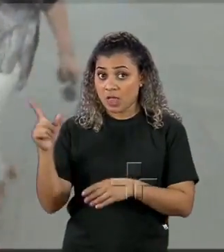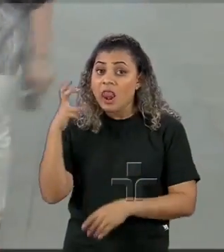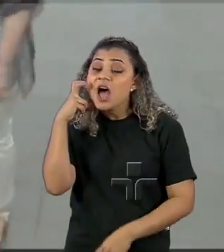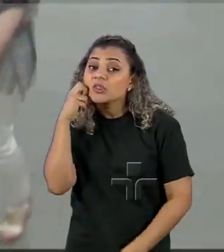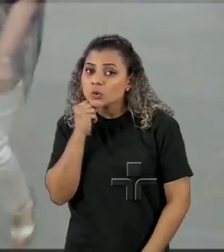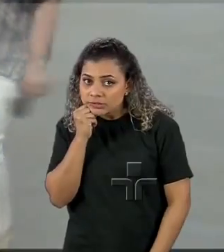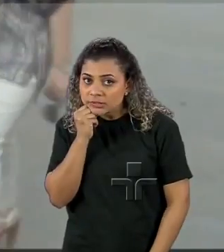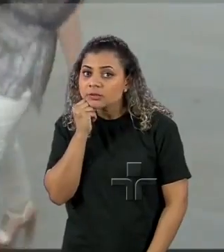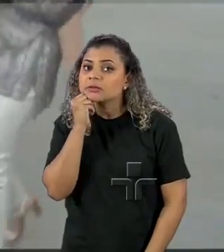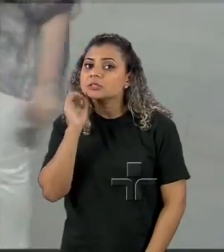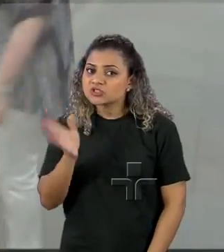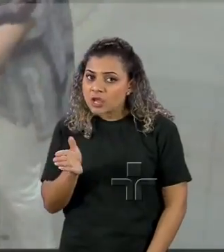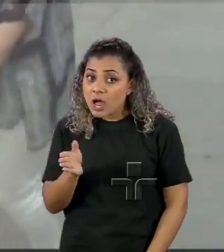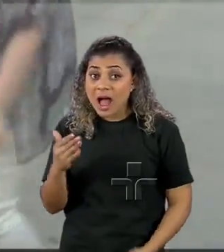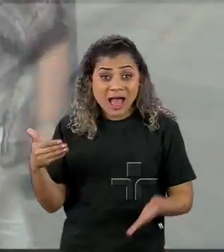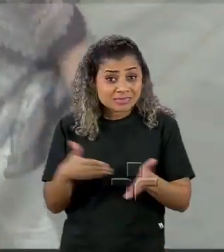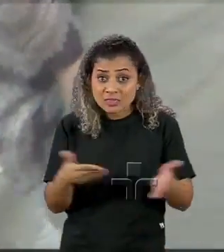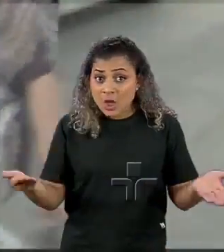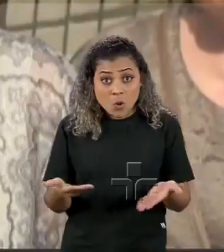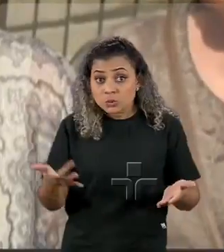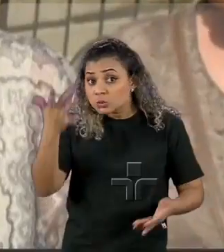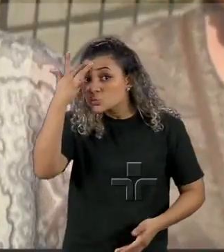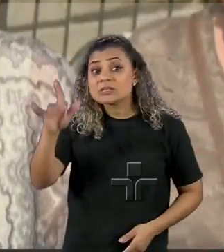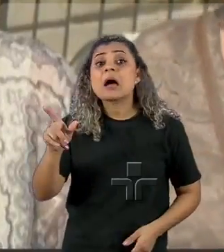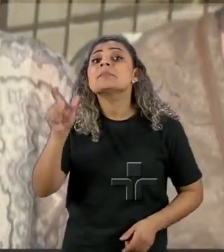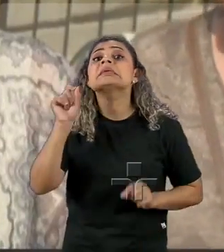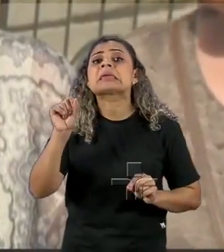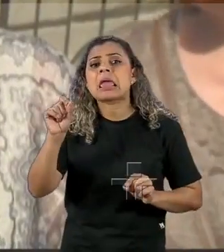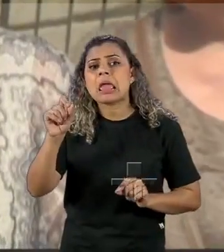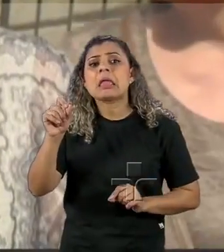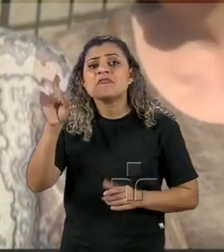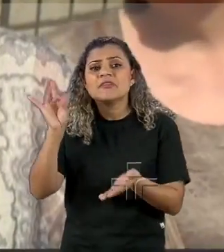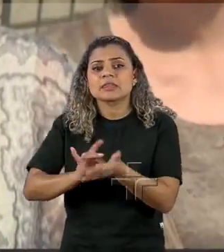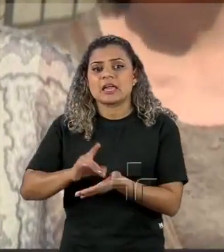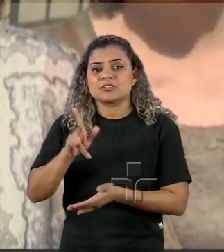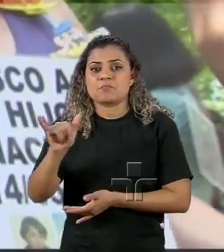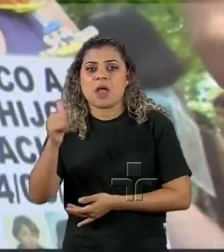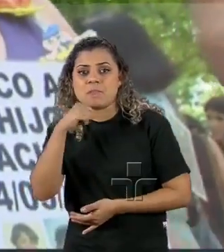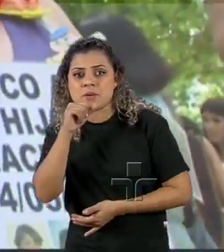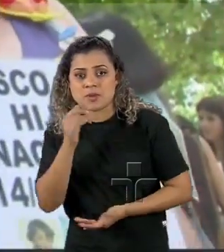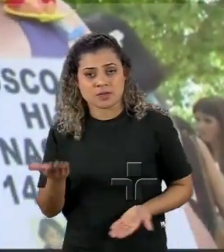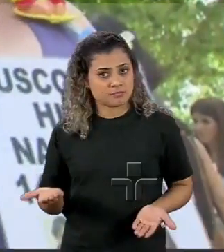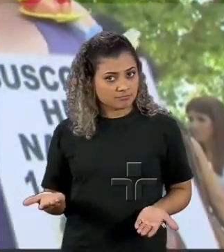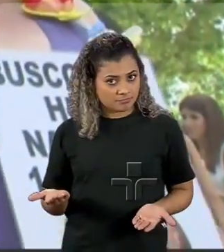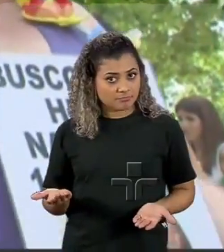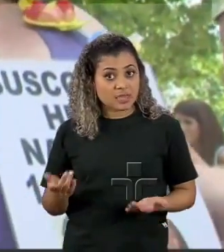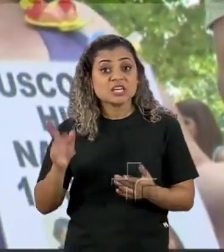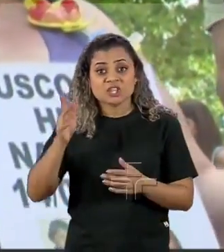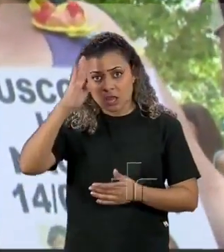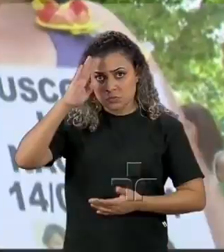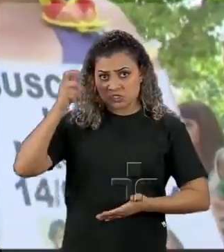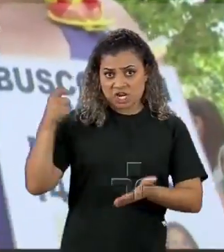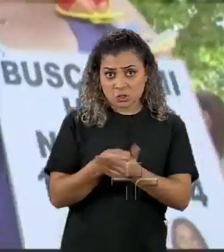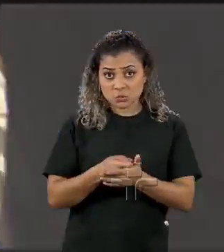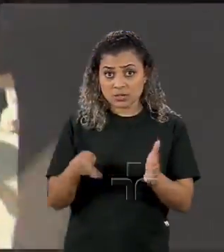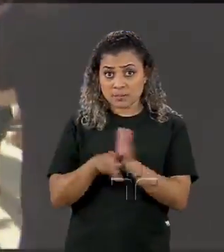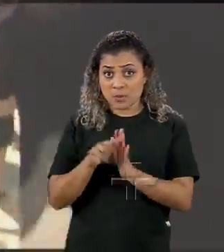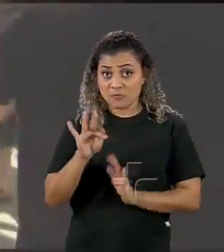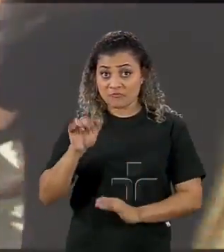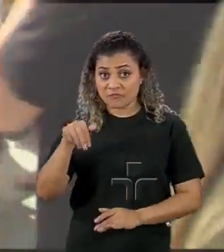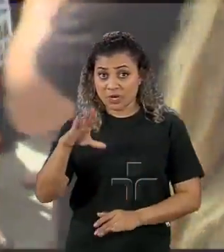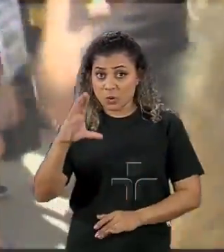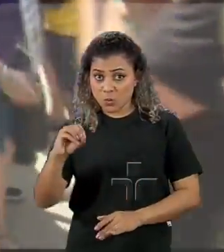adotada ilegalmente e até hoje não sabe quem são seus verdadeiros pais. A ditadura de Franco tirava de